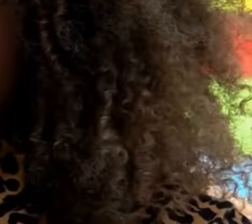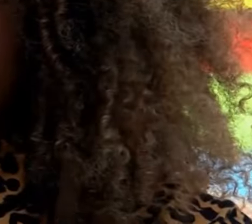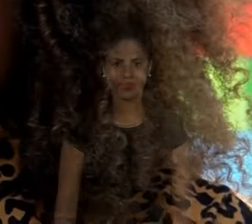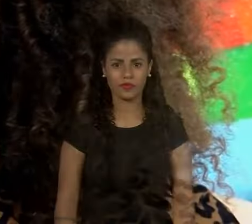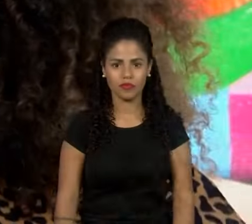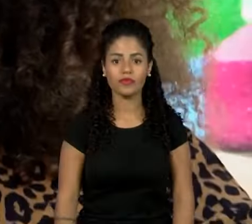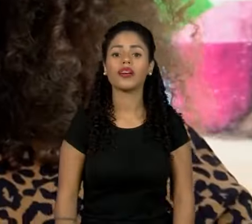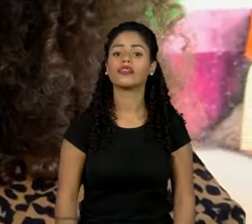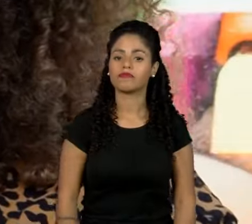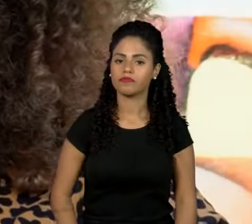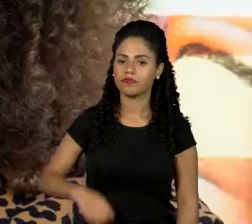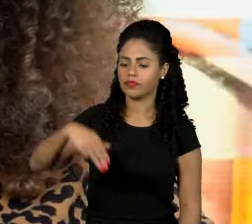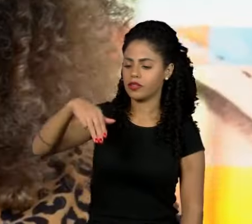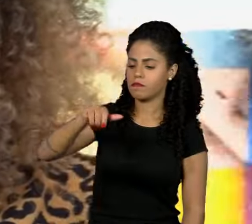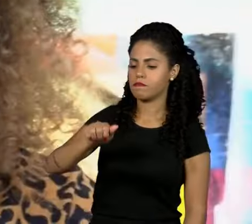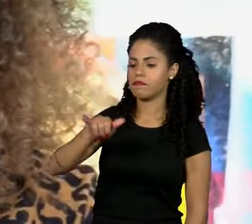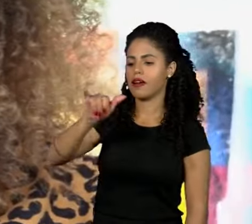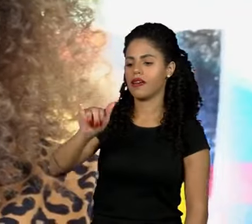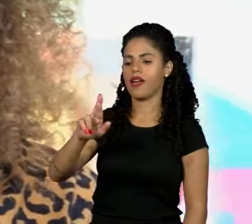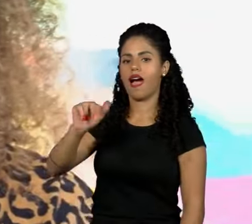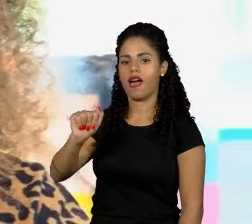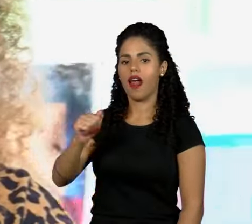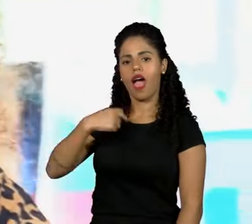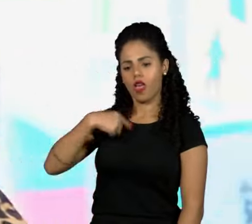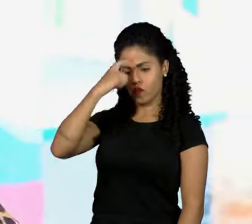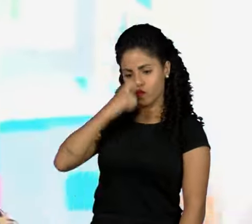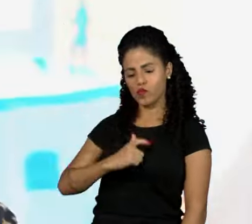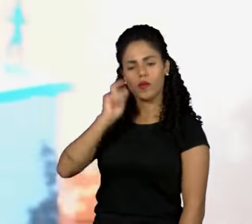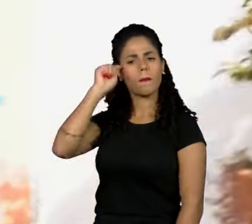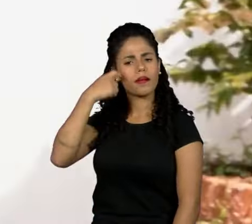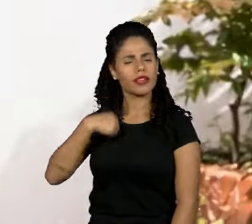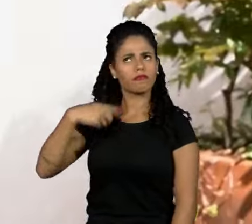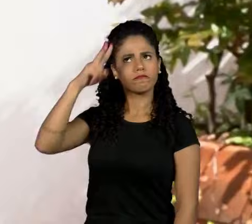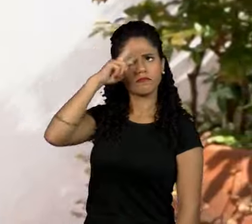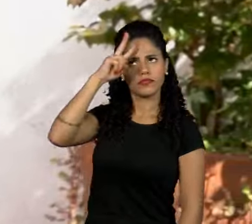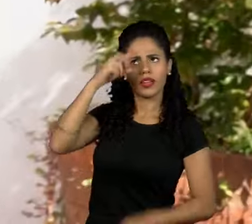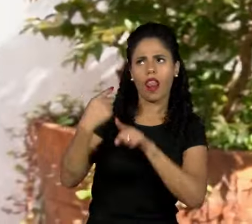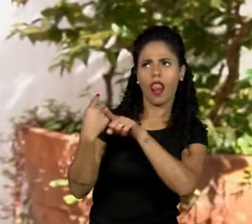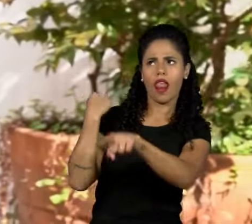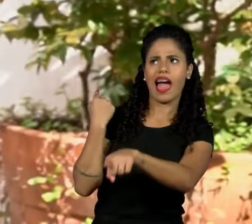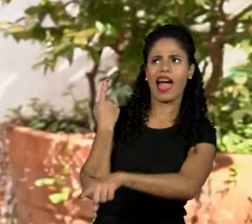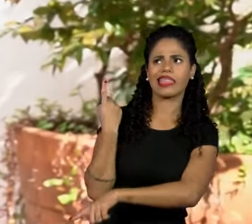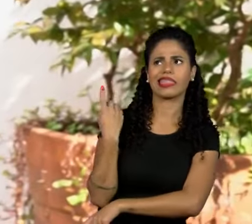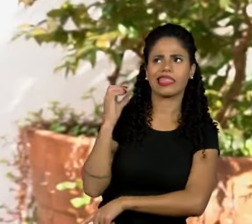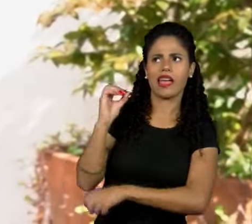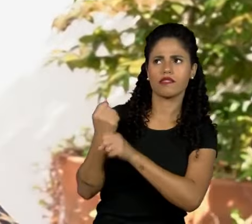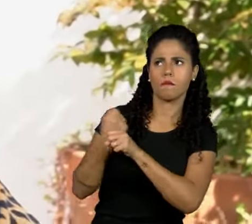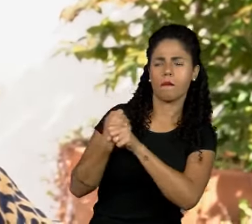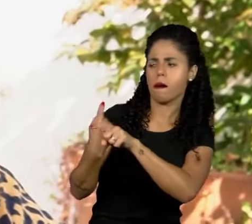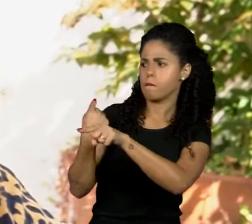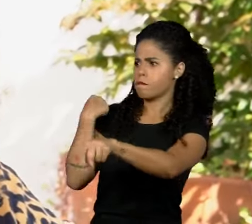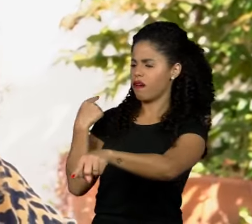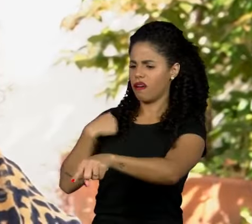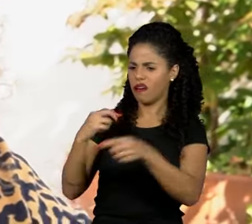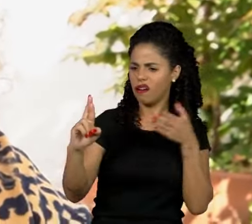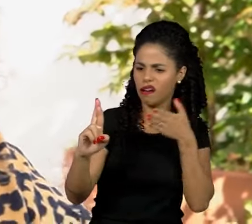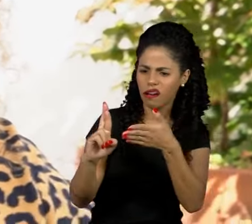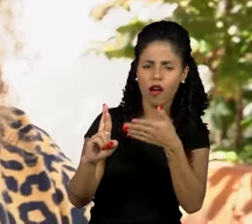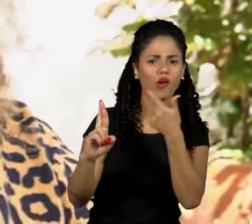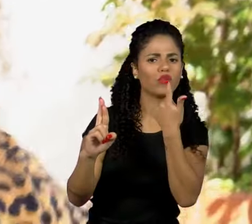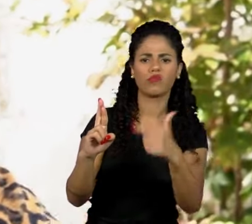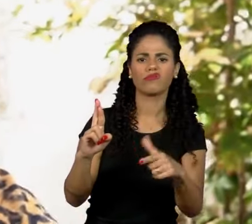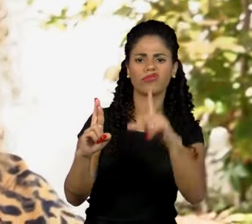Como Maiara, mulher preta, eu consigo lembrar que há 10 anos atrás eu não conseguia ver essa